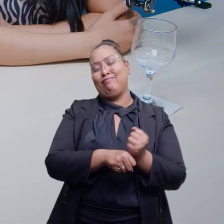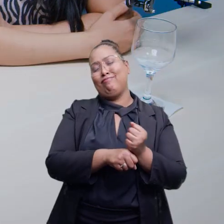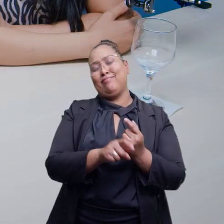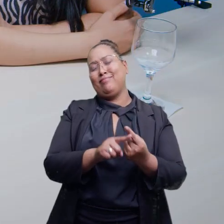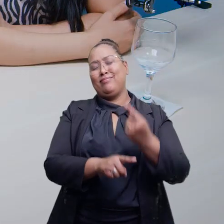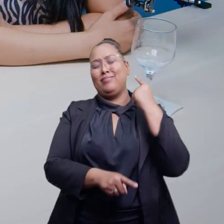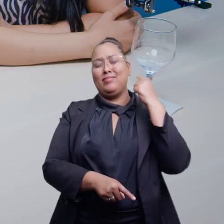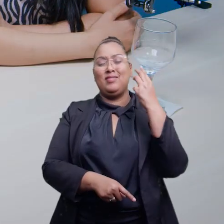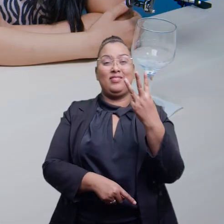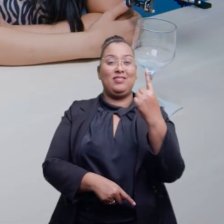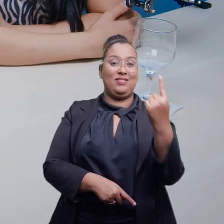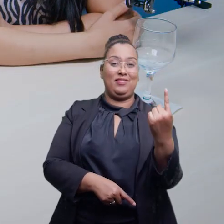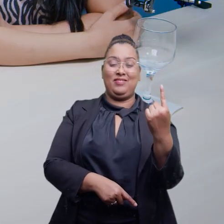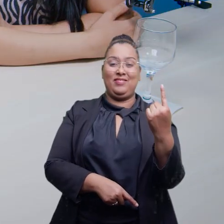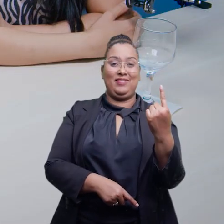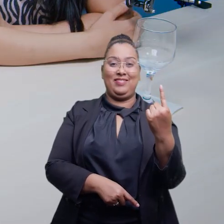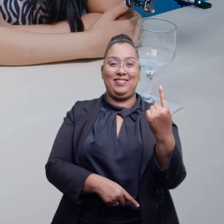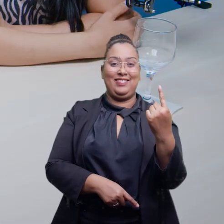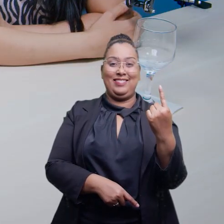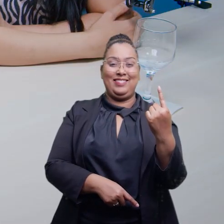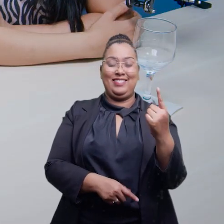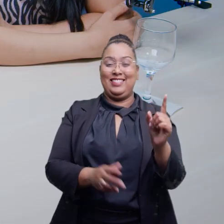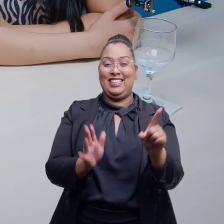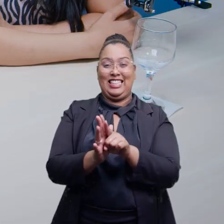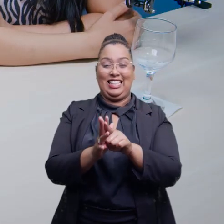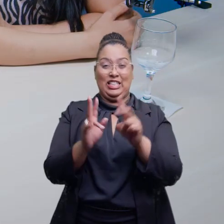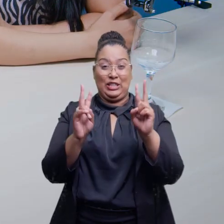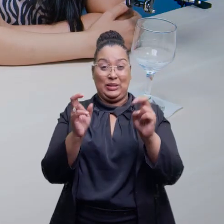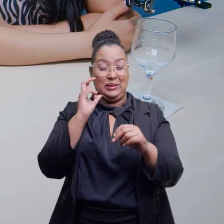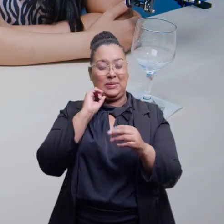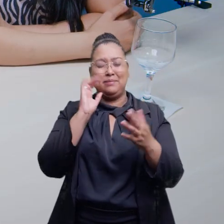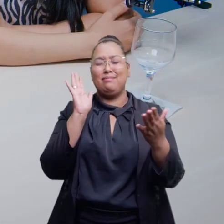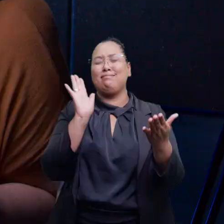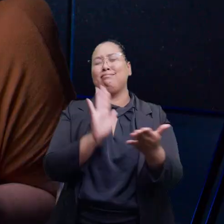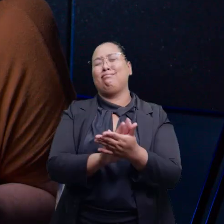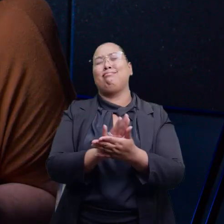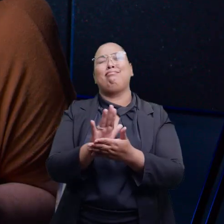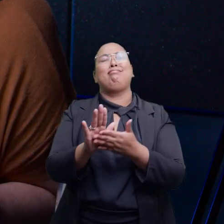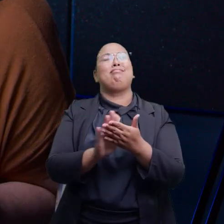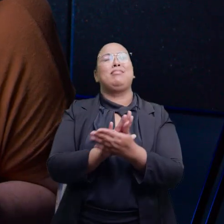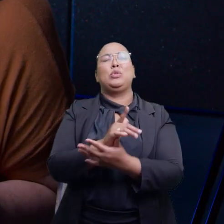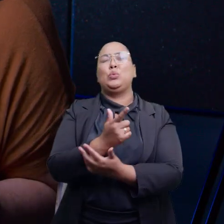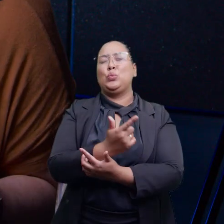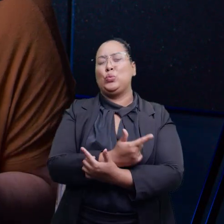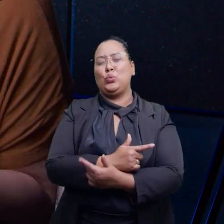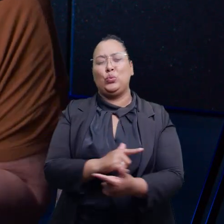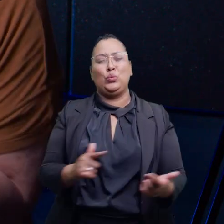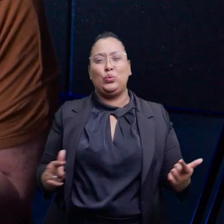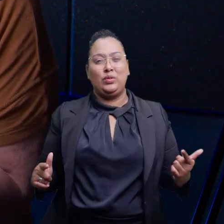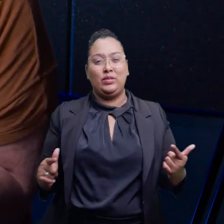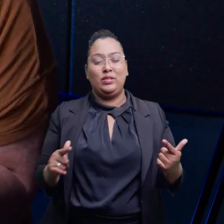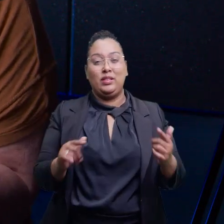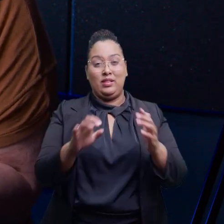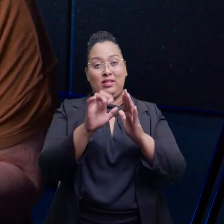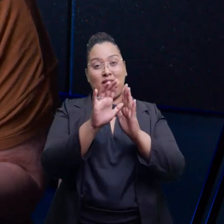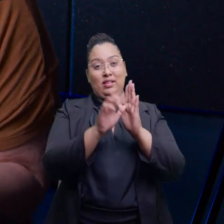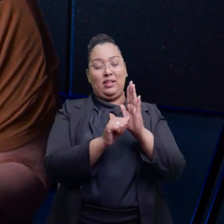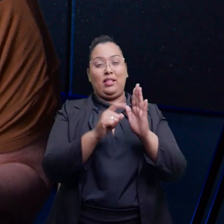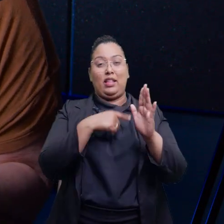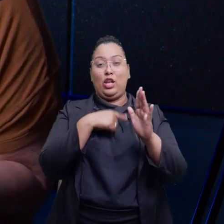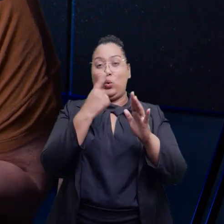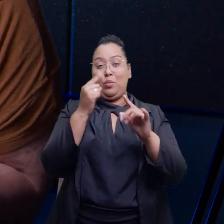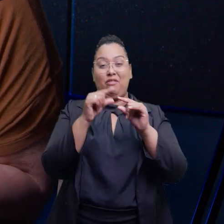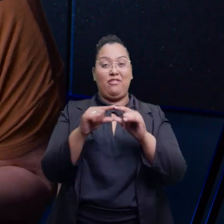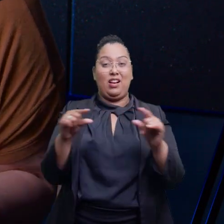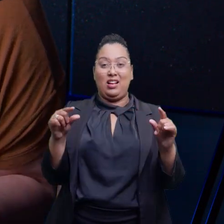há 31 anos atrás, quando não existia praticamente nenhuma legislação sobre adoção. Existia uma frase dentro do ECA